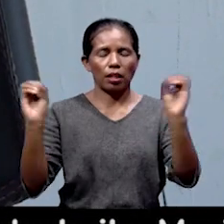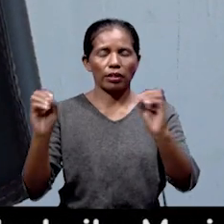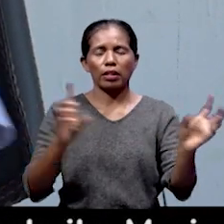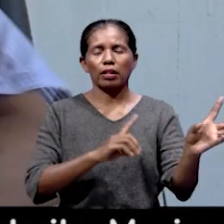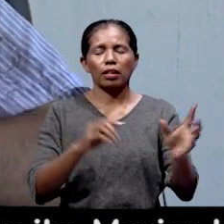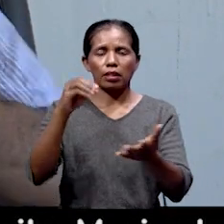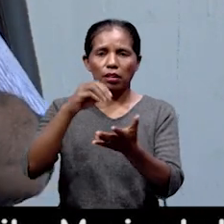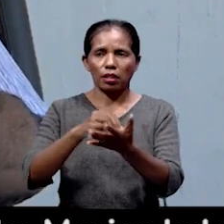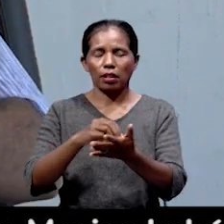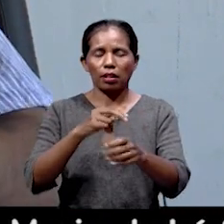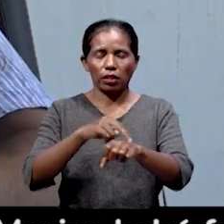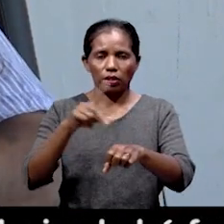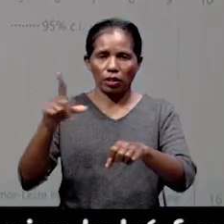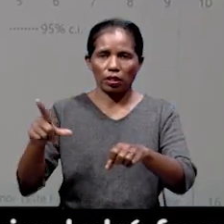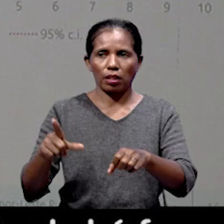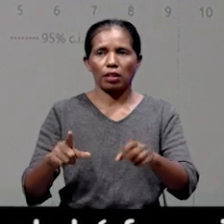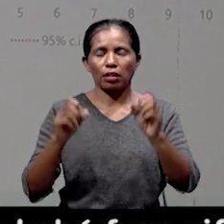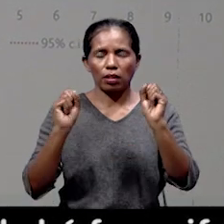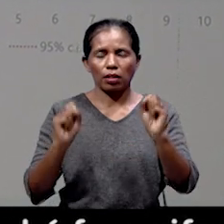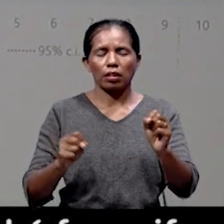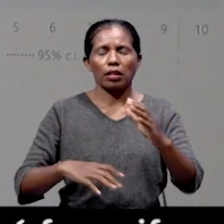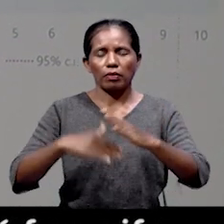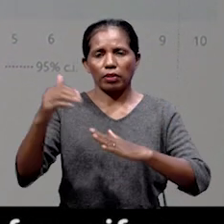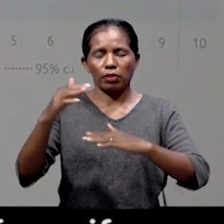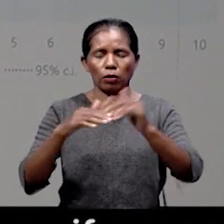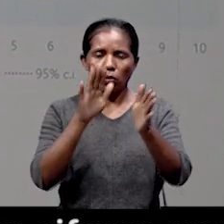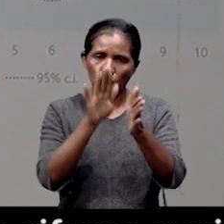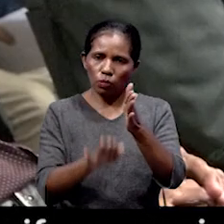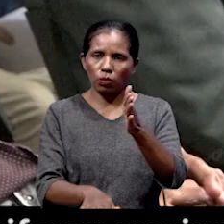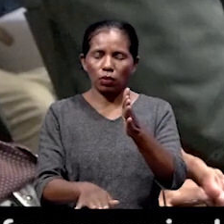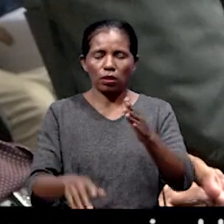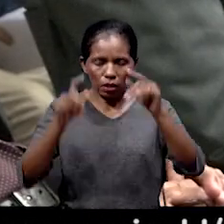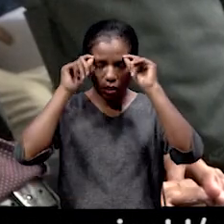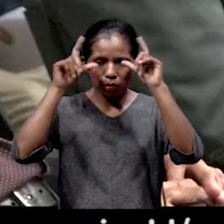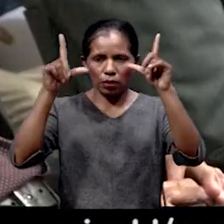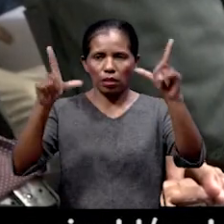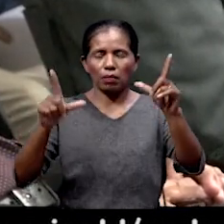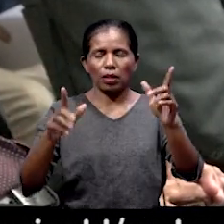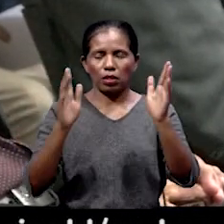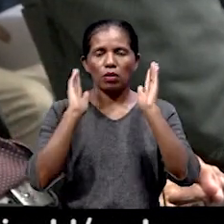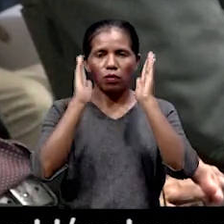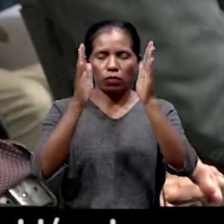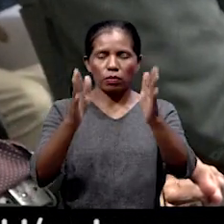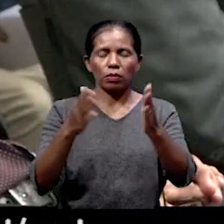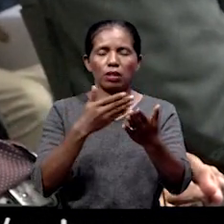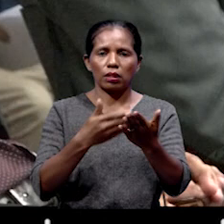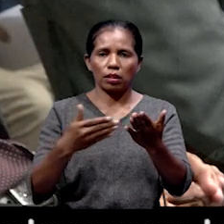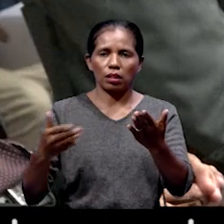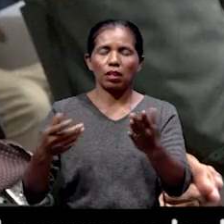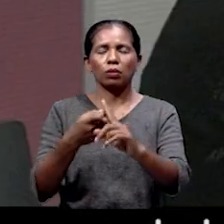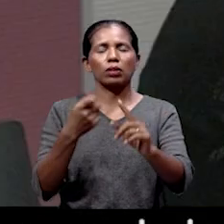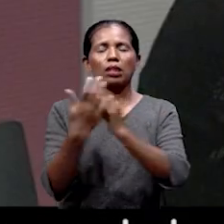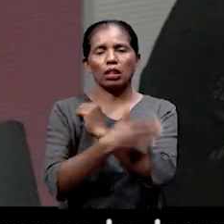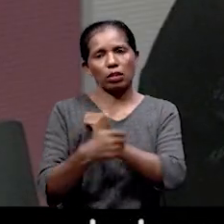investimento nacional, taxa doméstica infraestrutura básica mínimo no Timor-Leste depende bebek ba produto Husirai